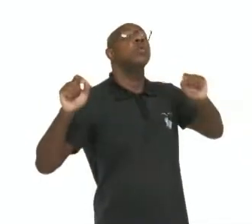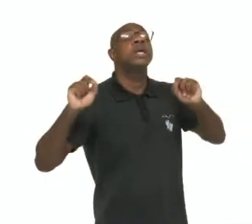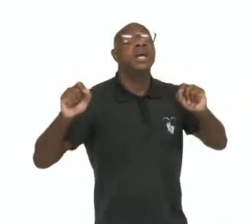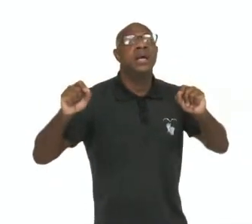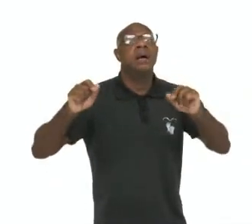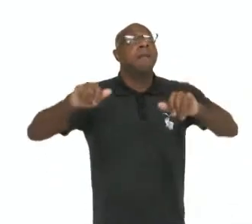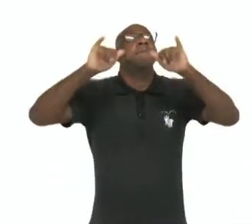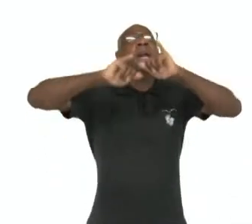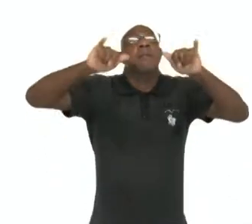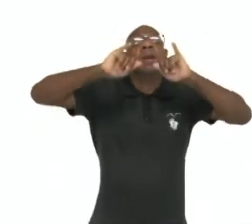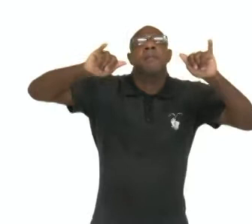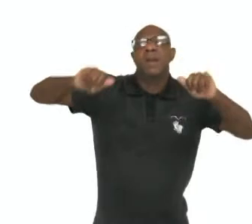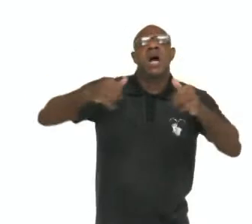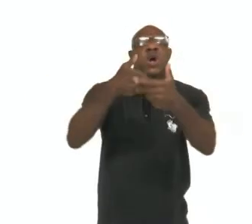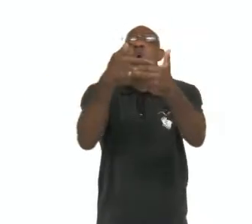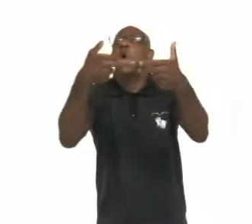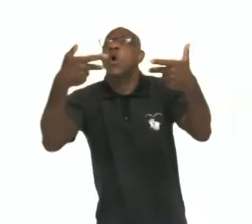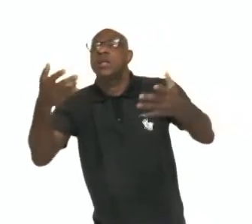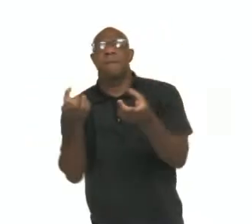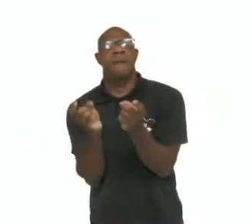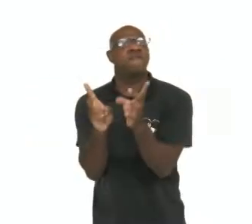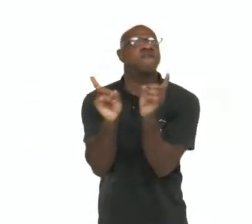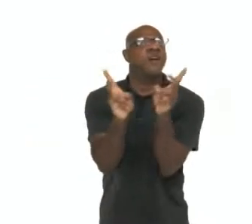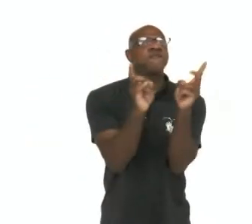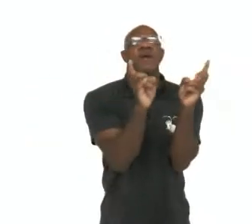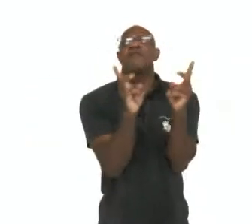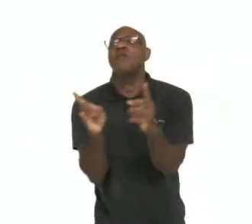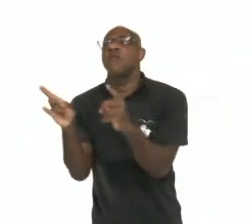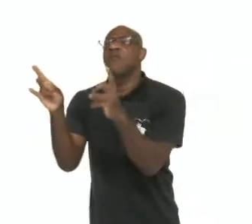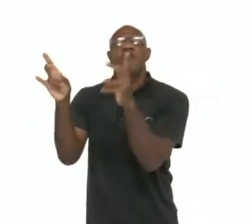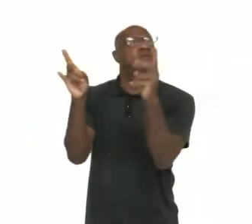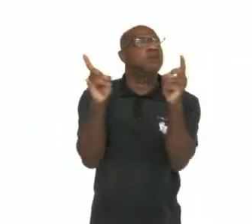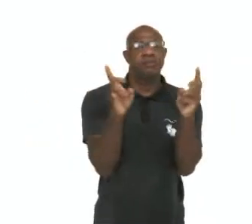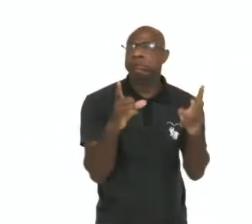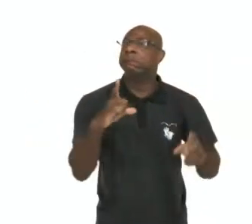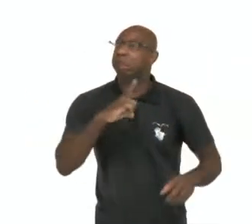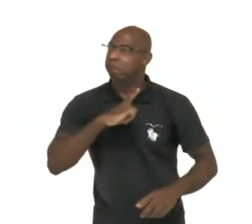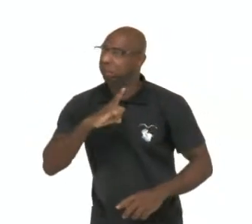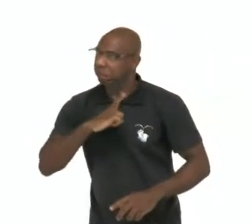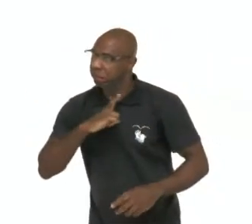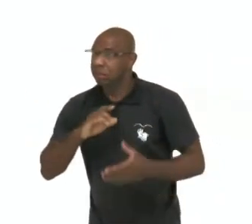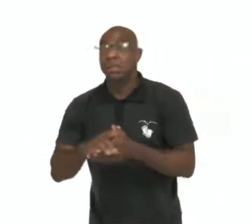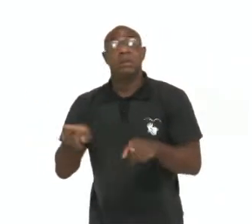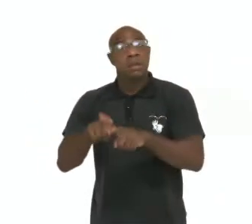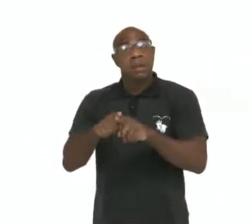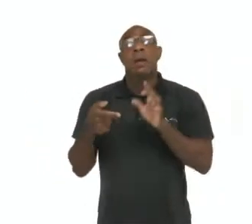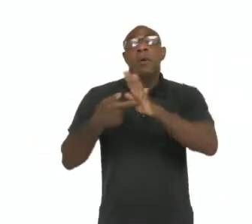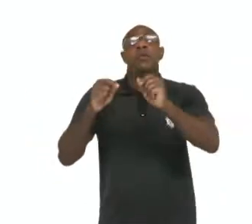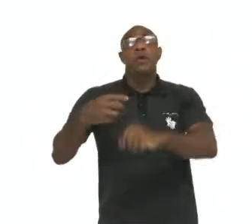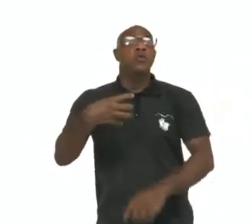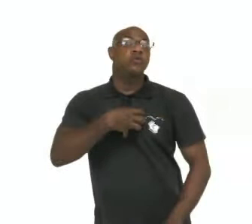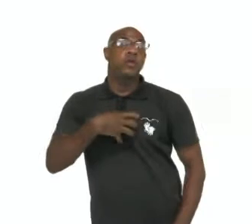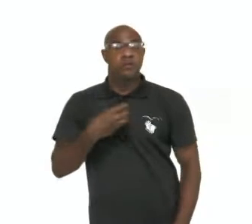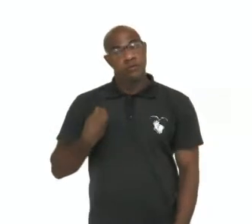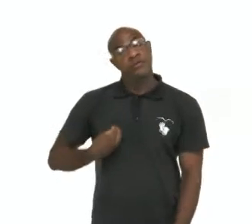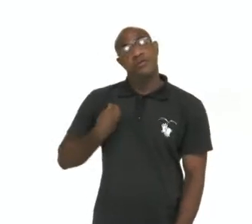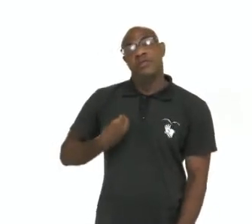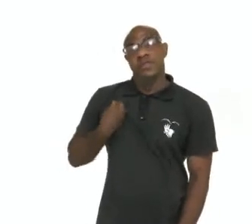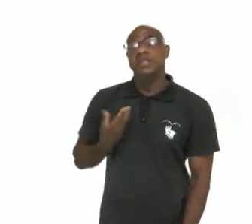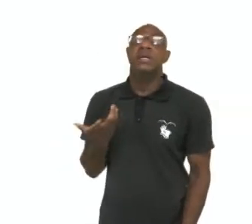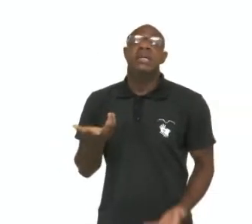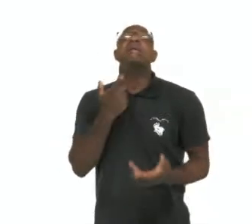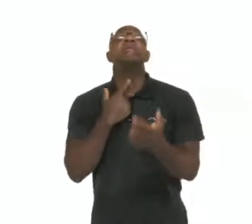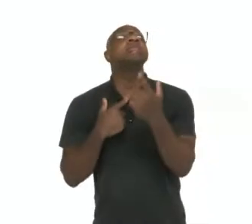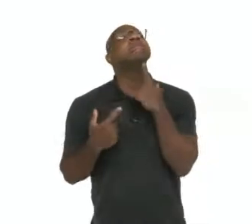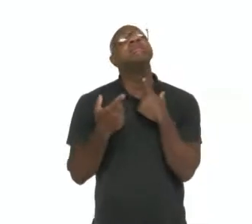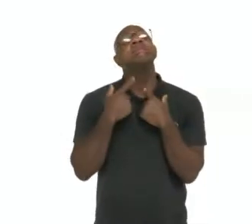de todos os tipos de produto. Além disso, os blogs apresentam modos de vida considerados desejáveis pelos